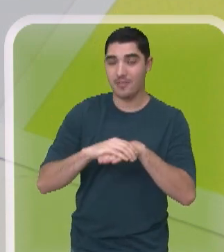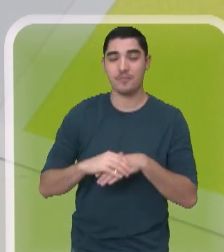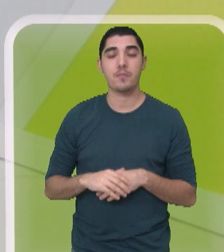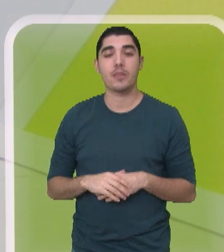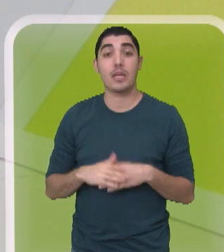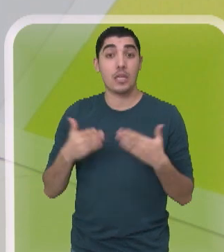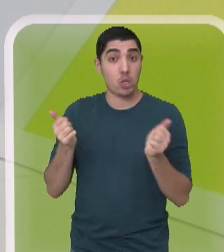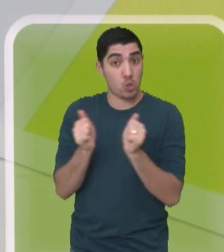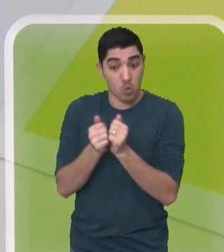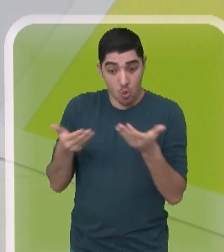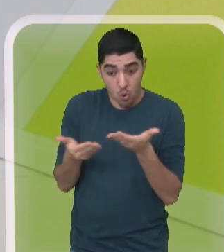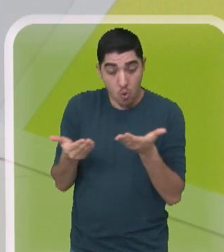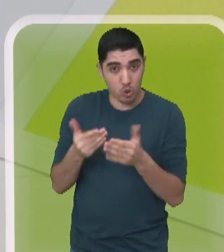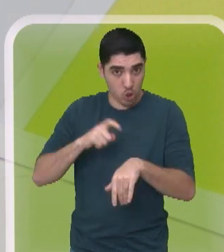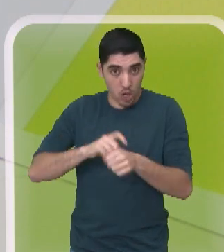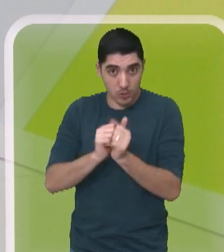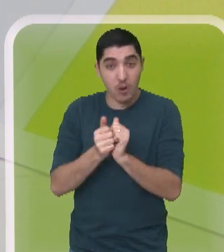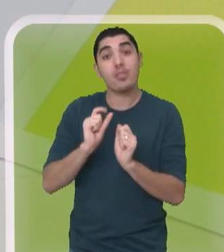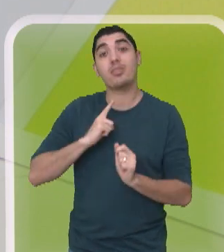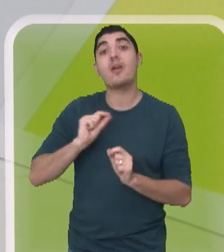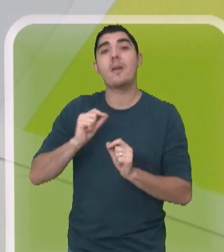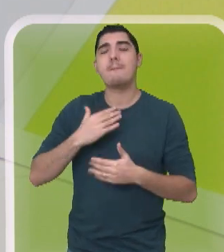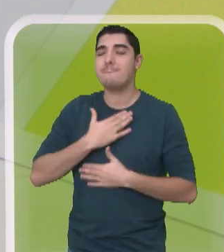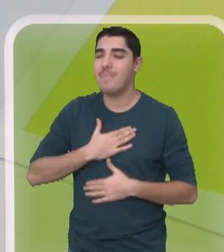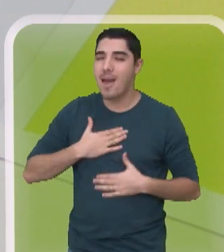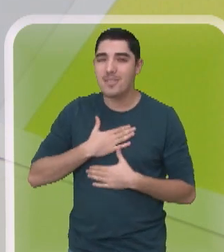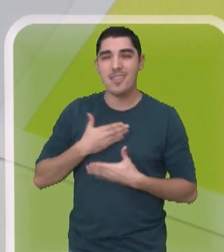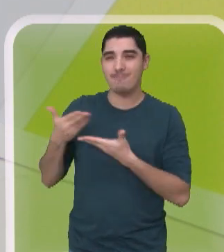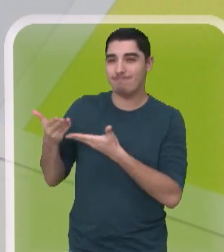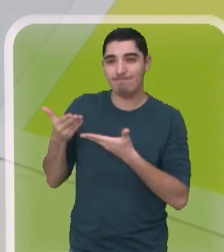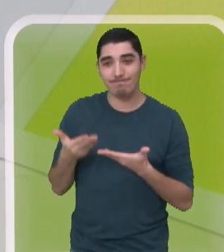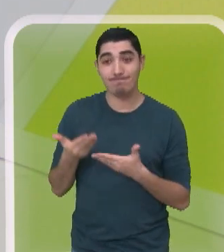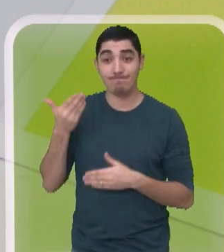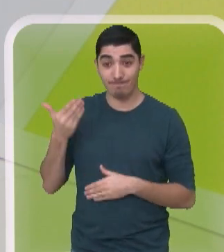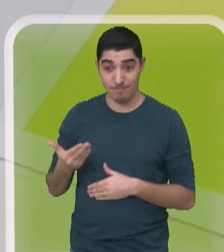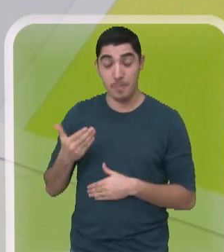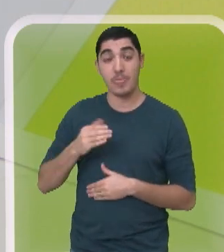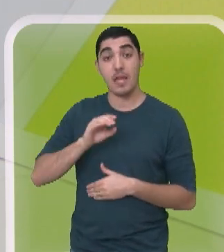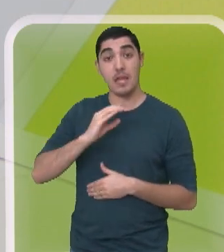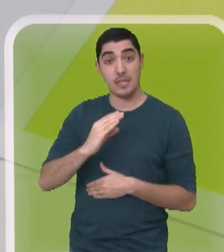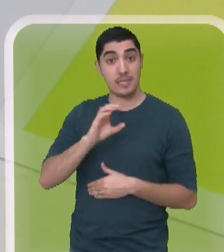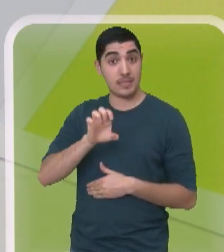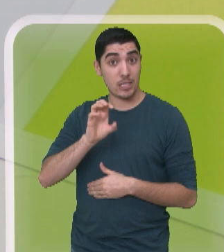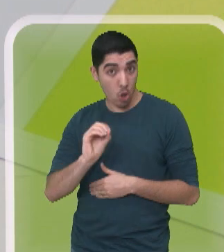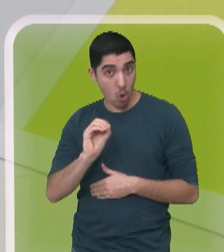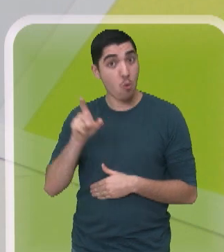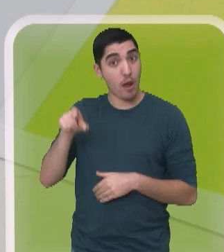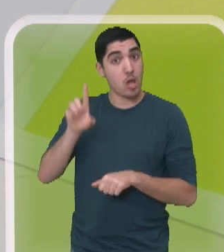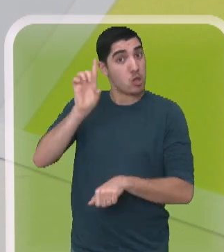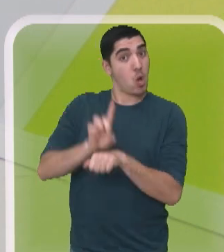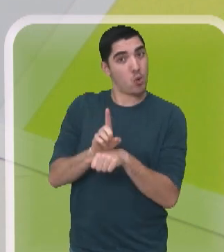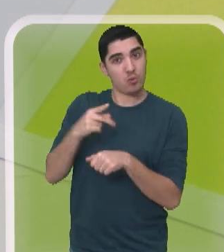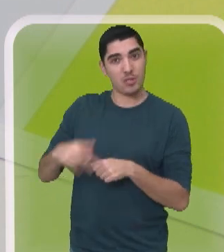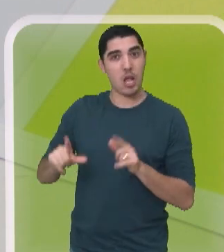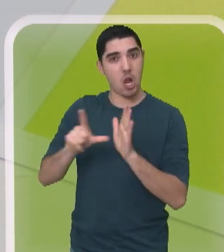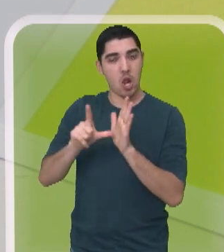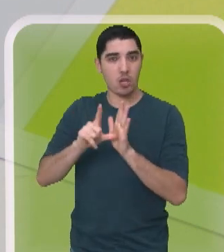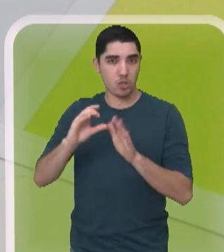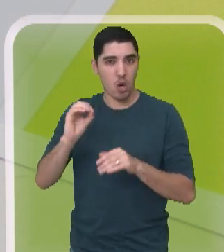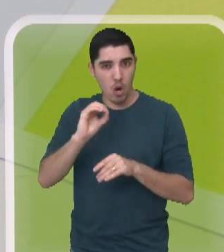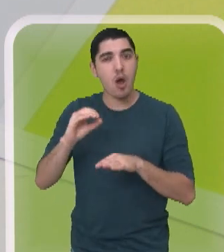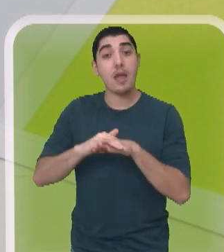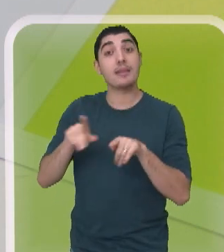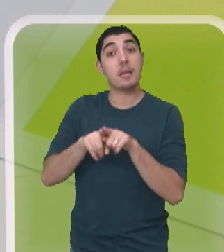no Hora do Esporte de hoje, temos o prazer de receber o CEO do Grupo Oscar e membro do Conselho Administrativo